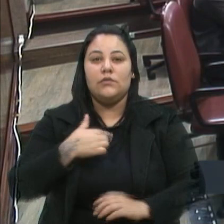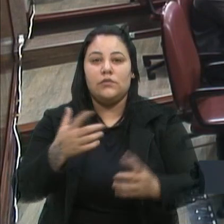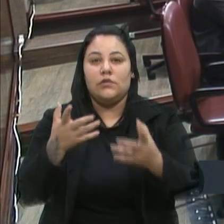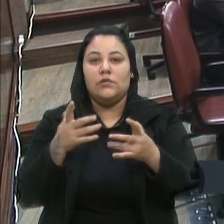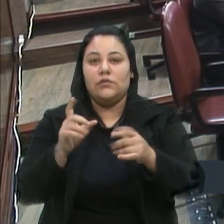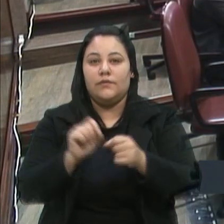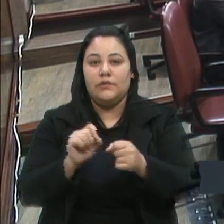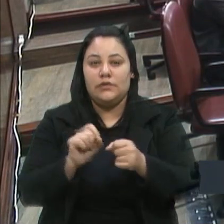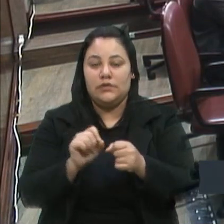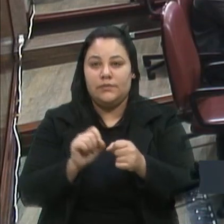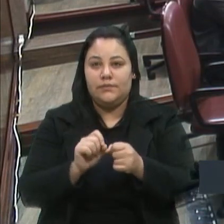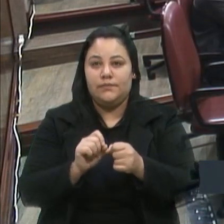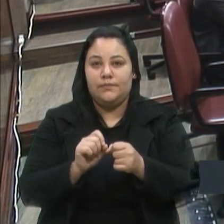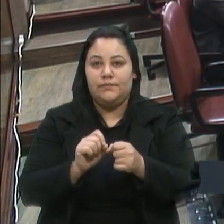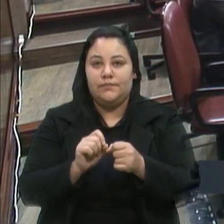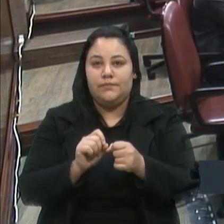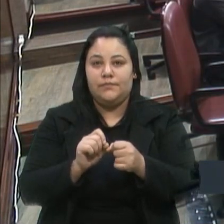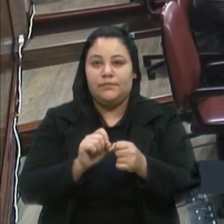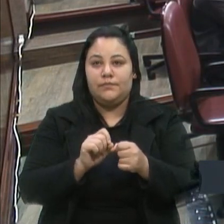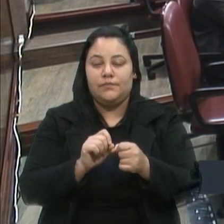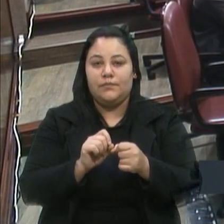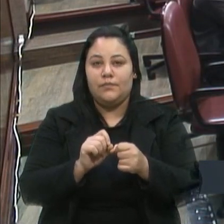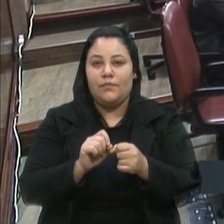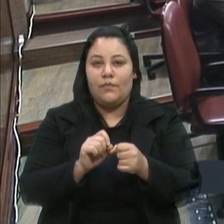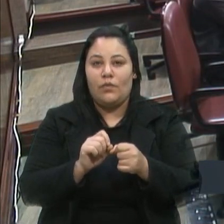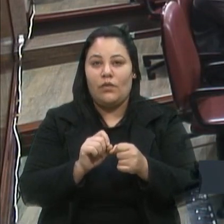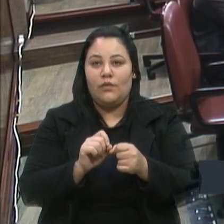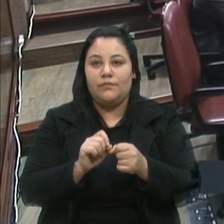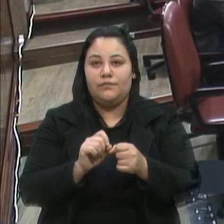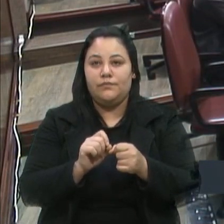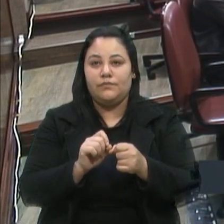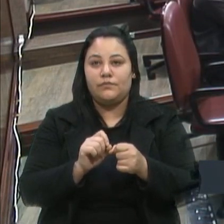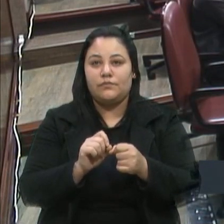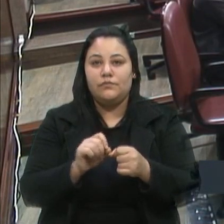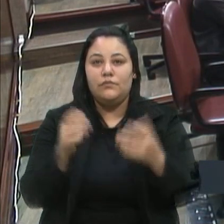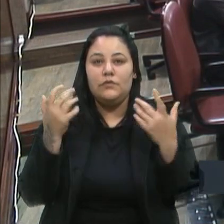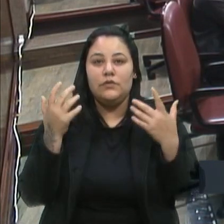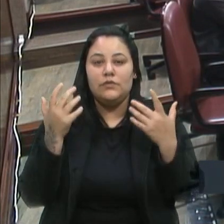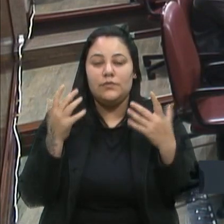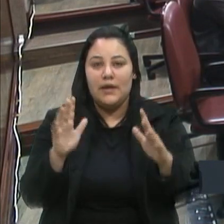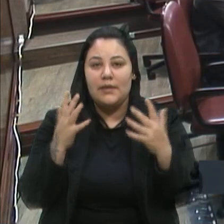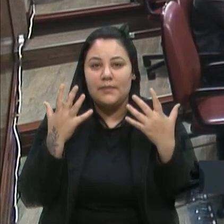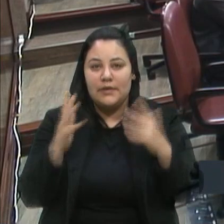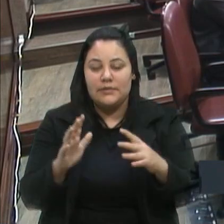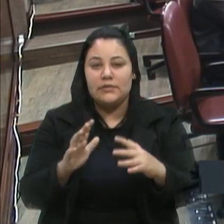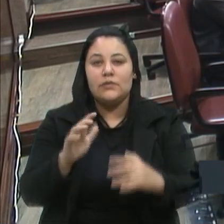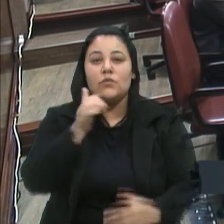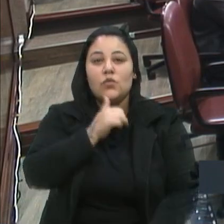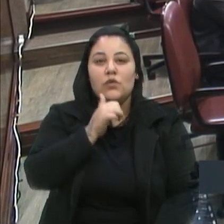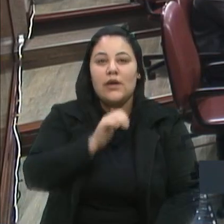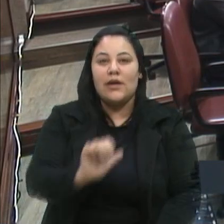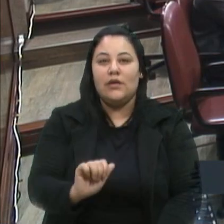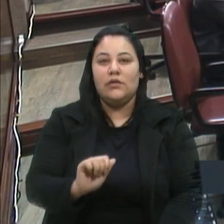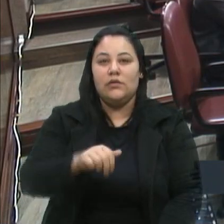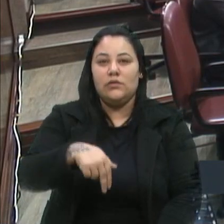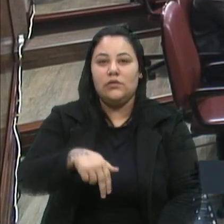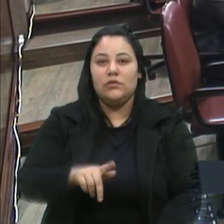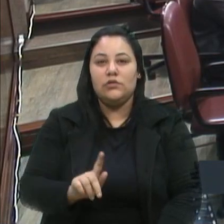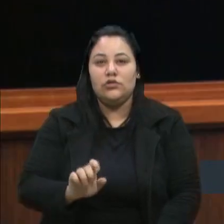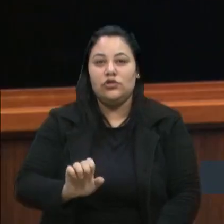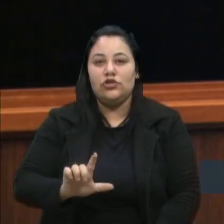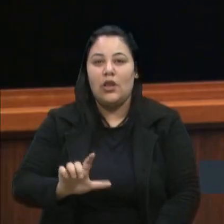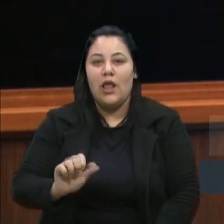de louvor aqui. A Ângela Martins, uma amiga, mulher,